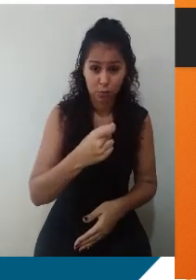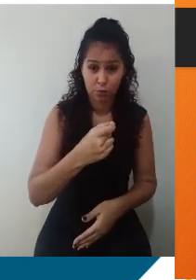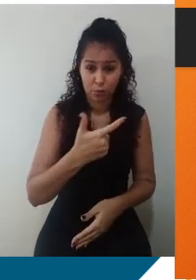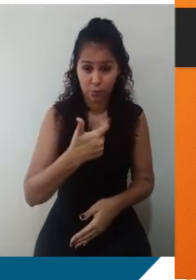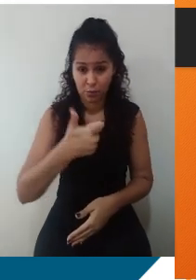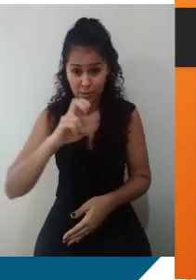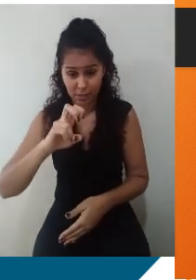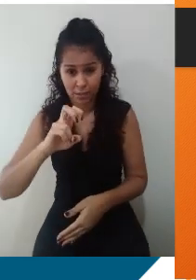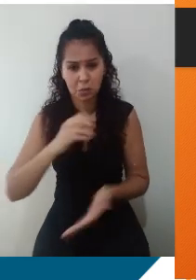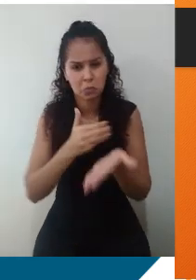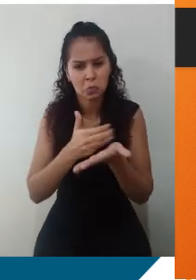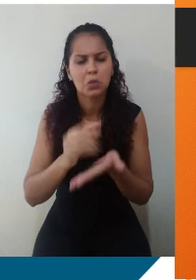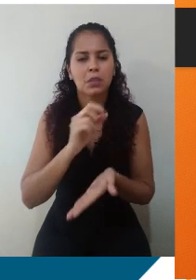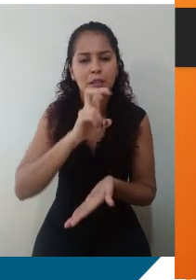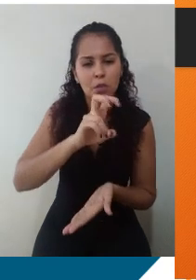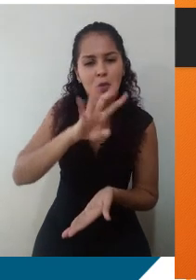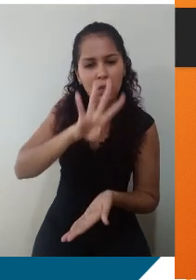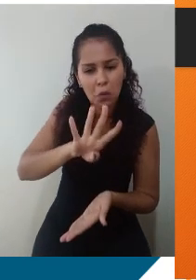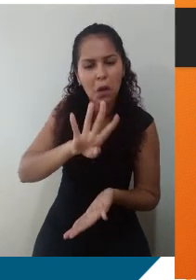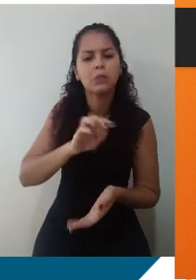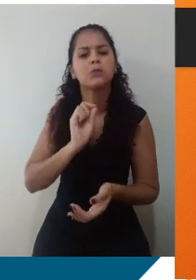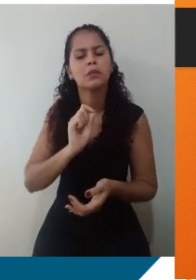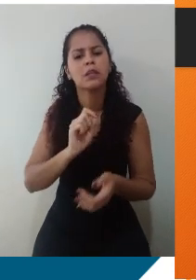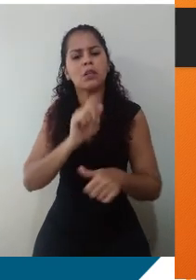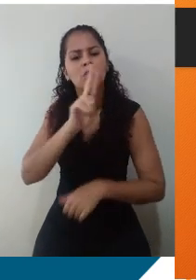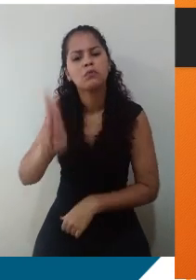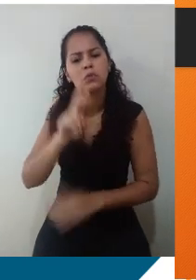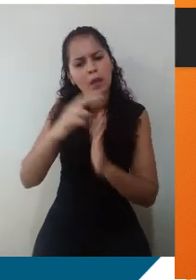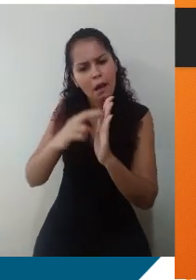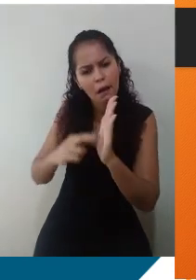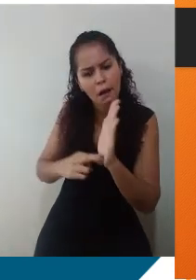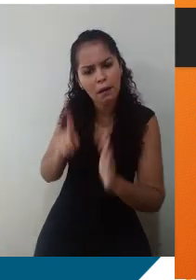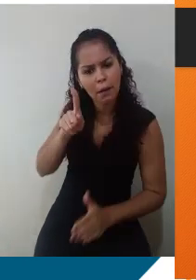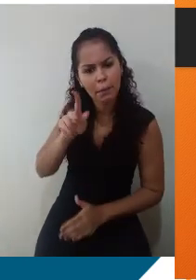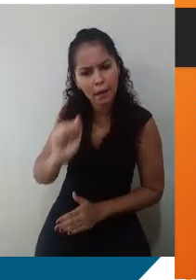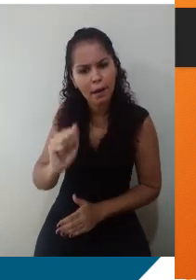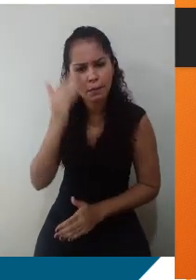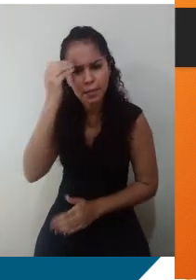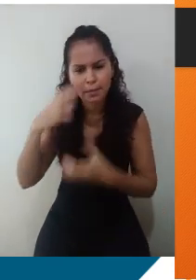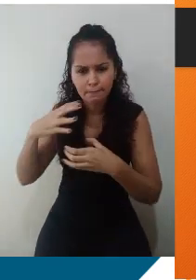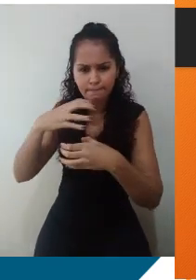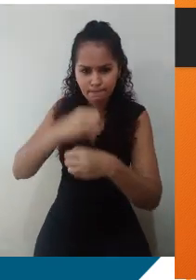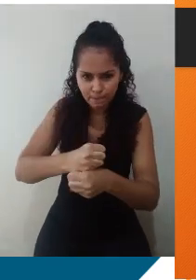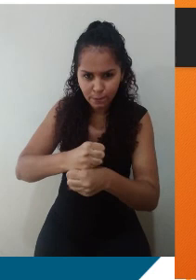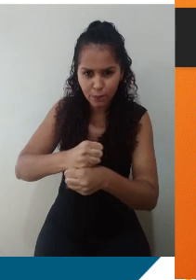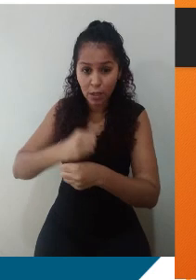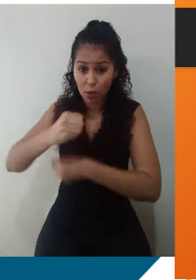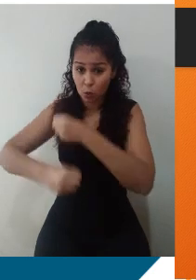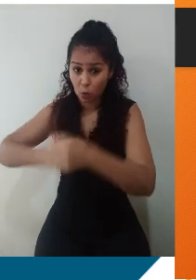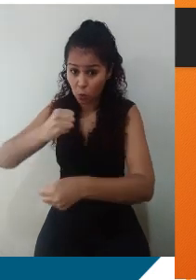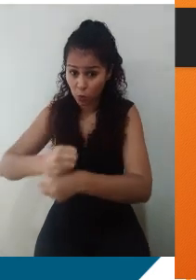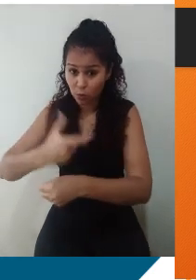correspondente é 54, e vou usar as nossas técnicas de progressão aritmética para calcular o valor correspondente ao ano